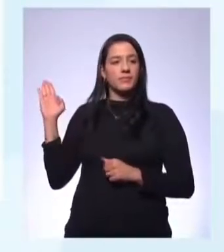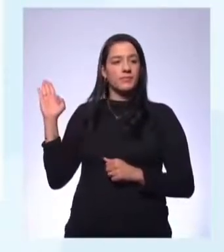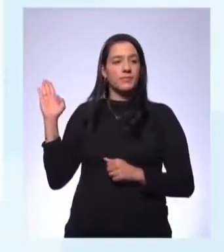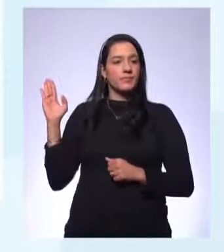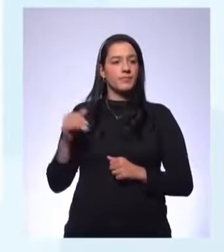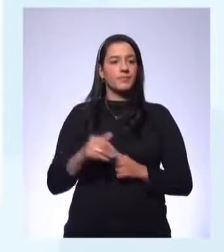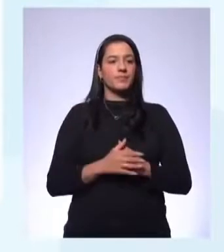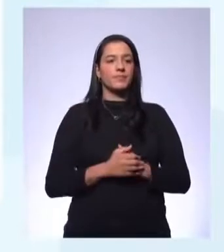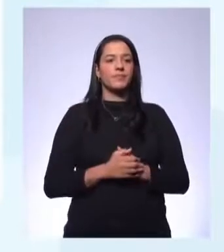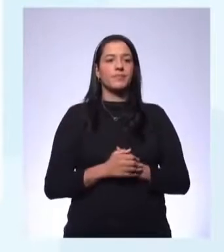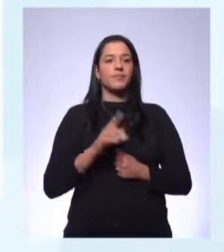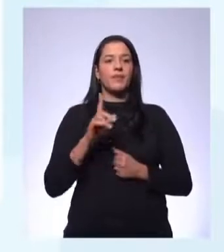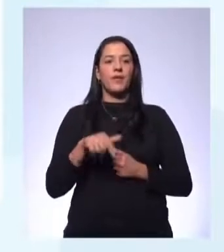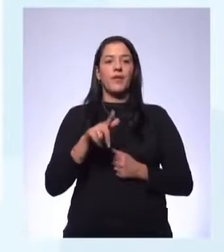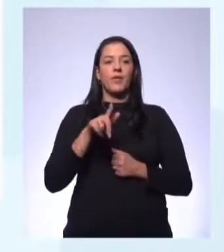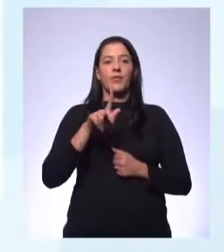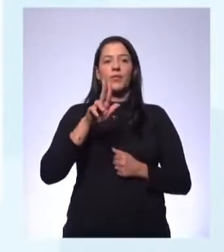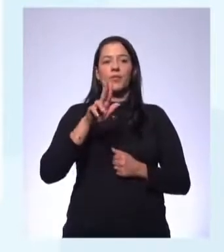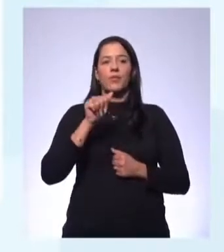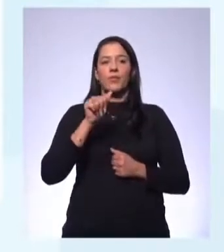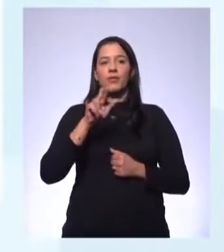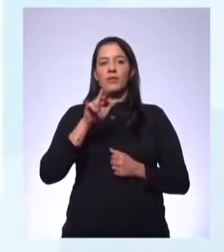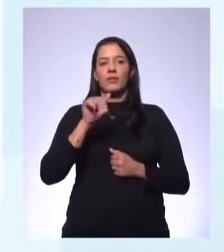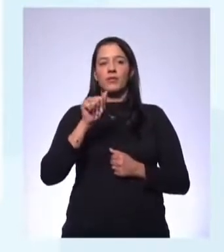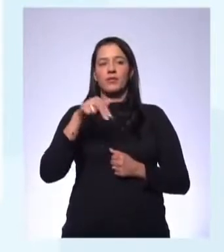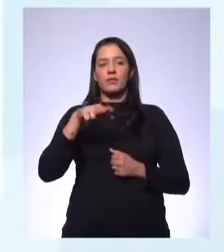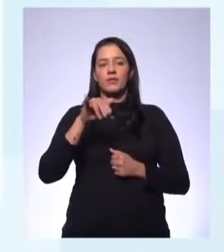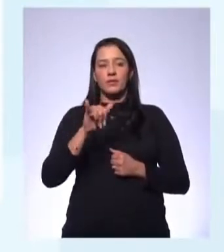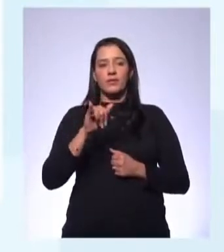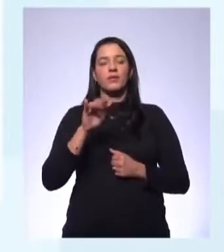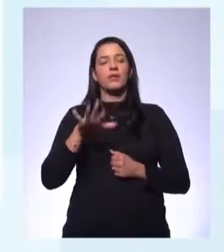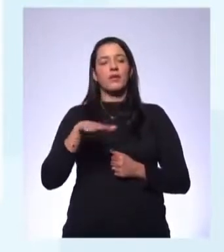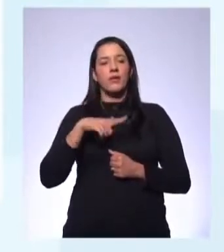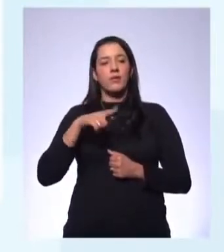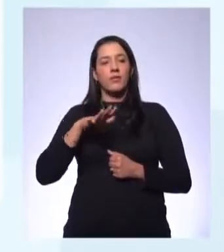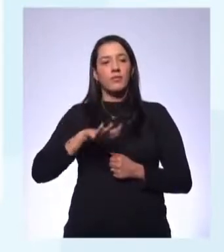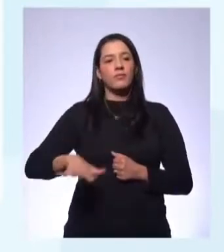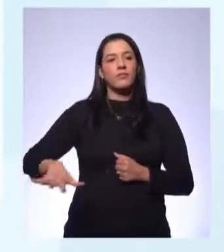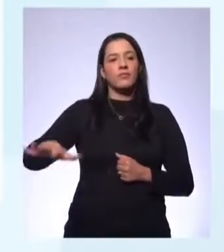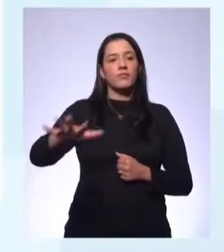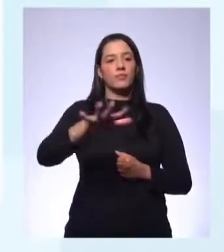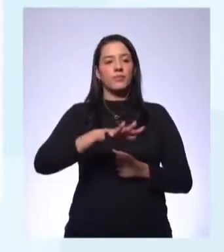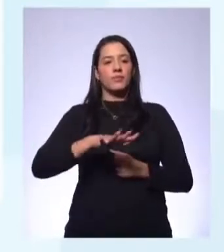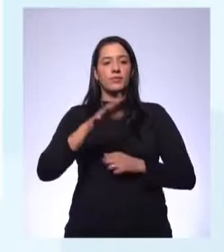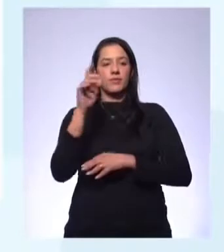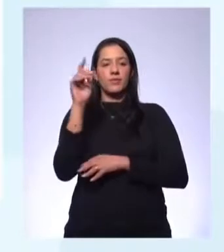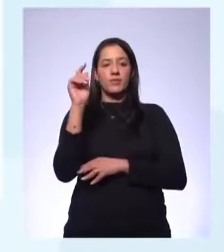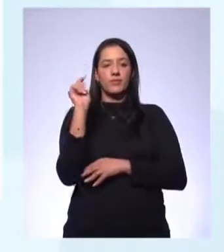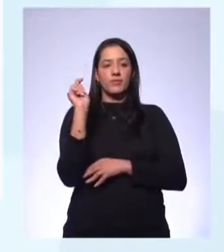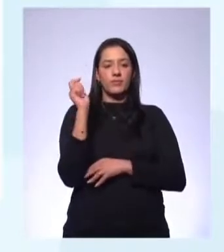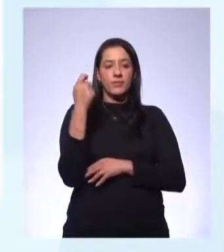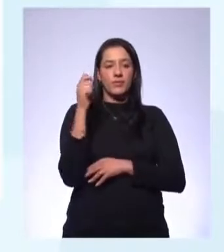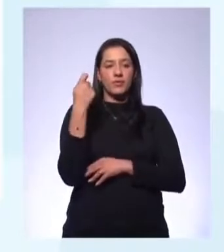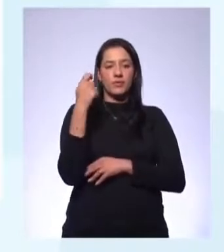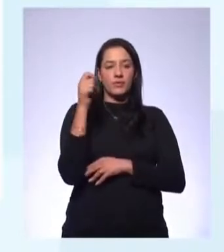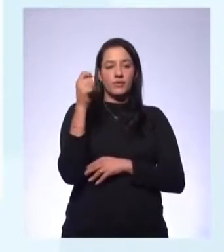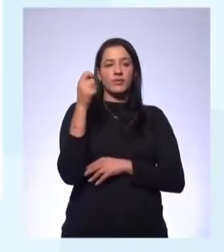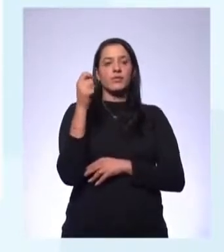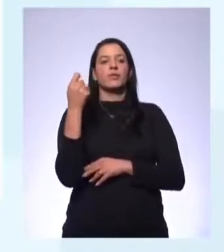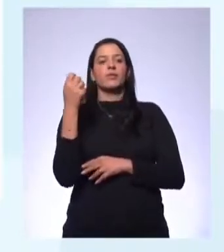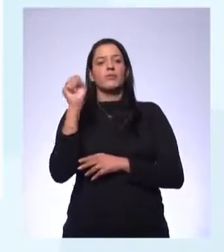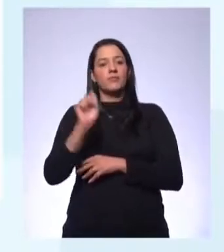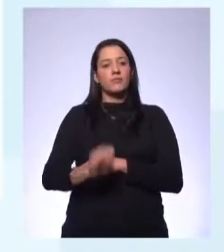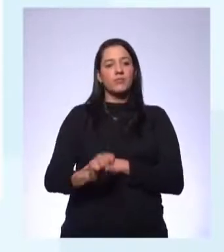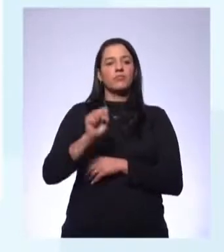aquífero Guarani. Ele varre ali uma boa região da Argentina, do Uruguai, mas do Rio Grande do Sul, Santa